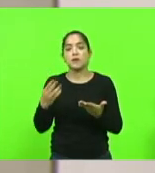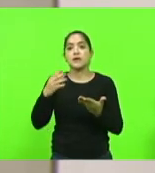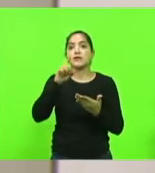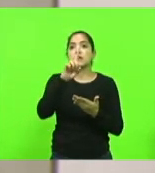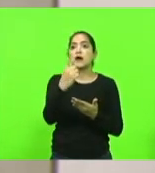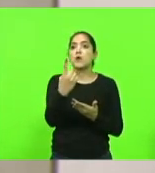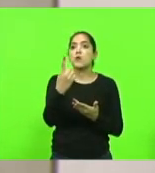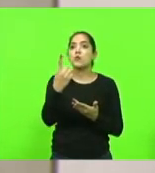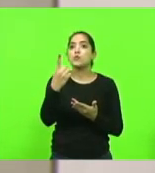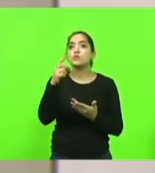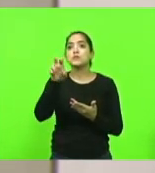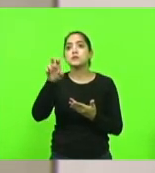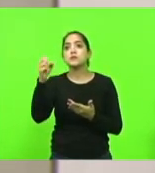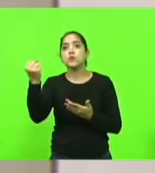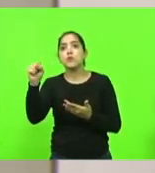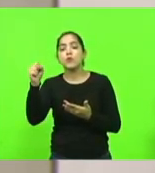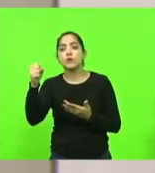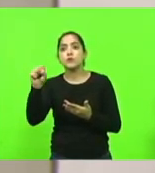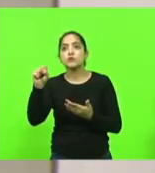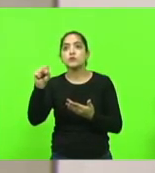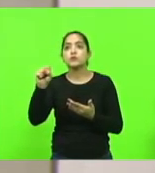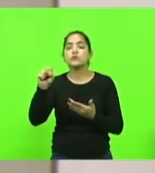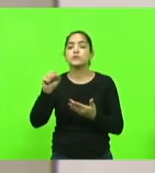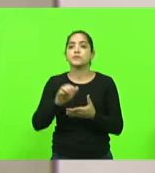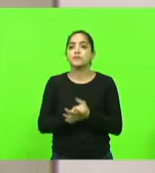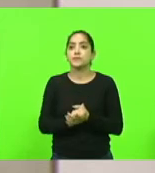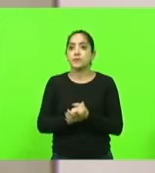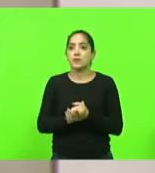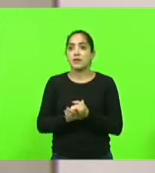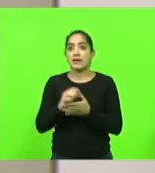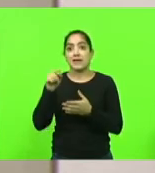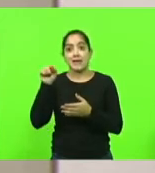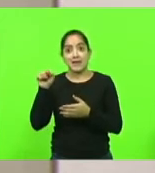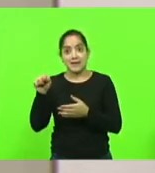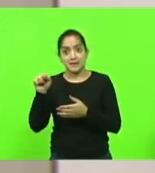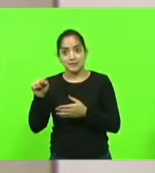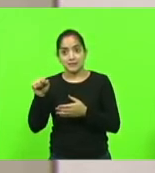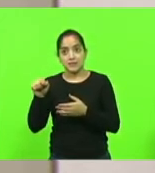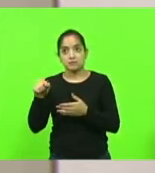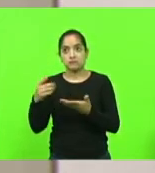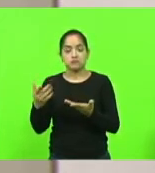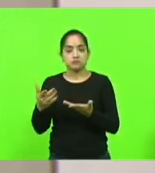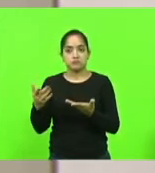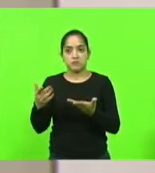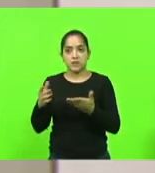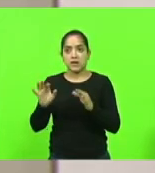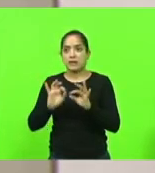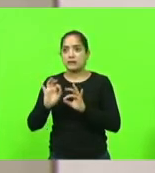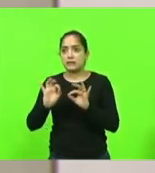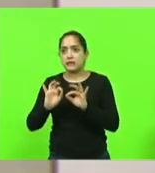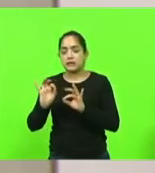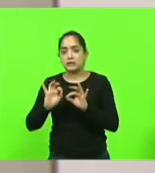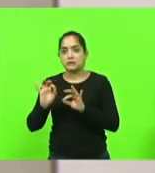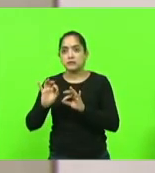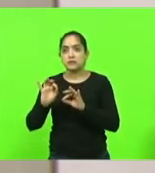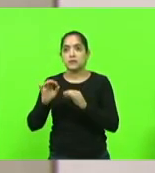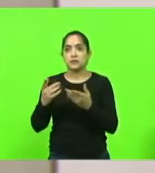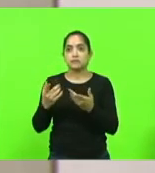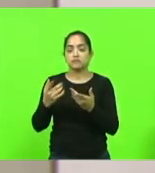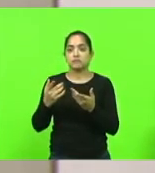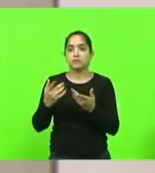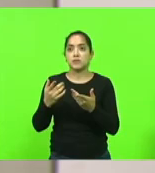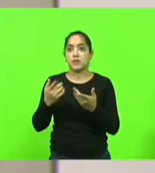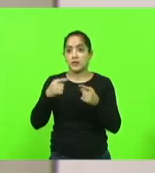Maravilha, ligando ao estado vizinho do Rio Grande do Sul. A 158, até então, não recebeu nenhuma máquina por parte desse convênio